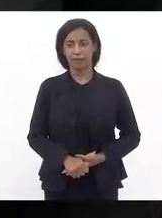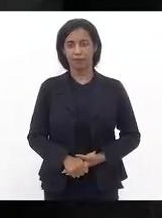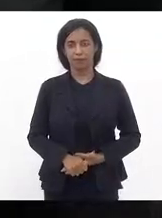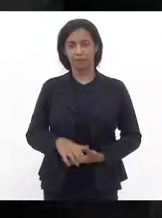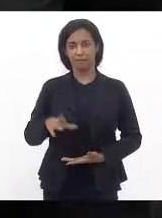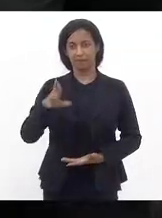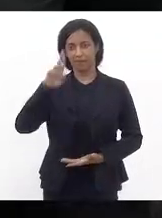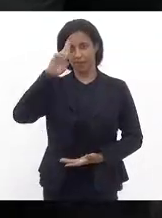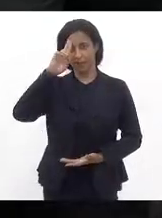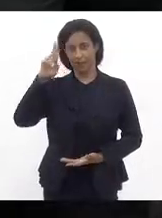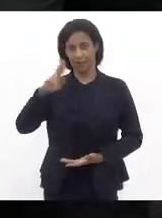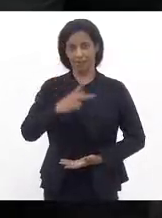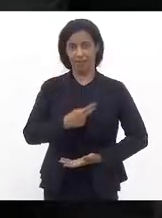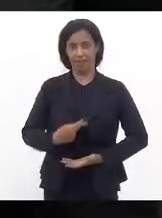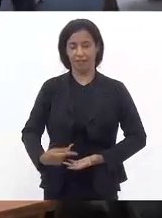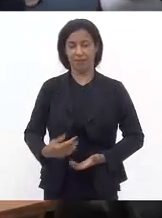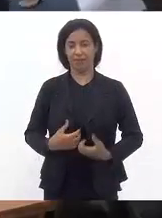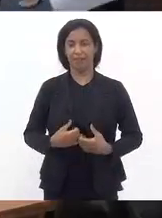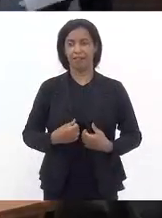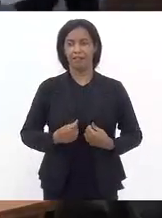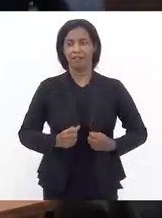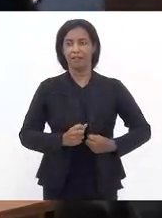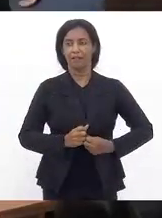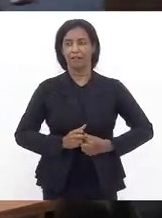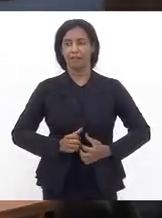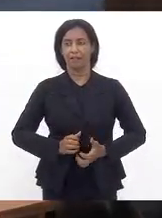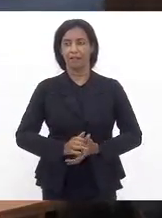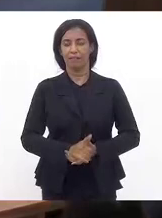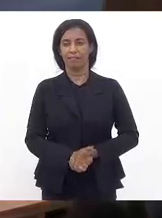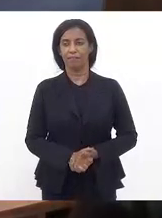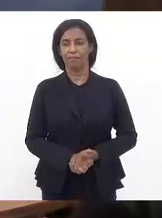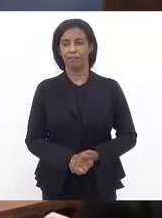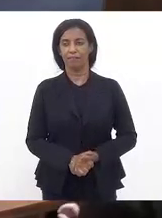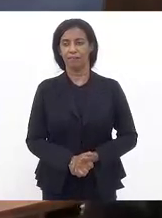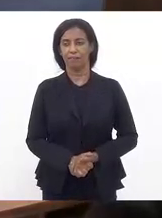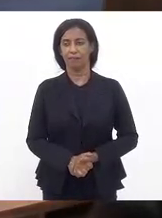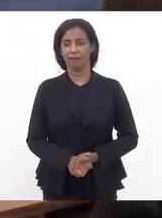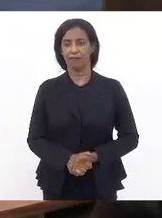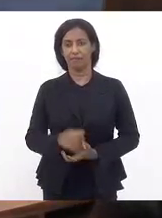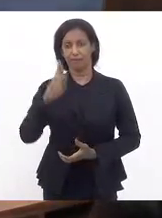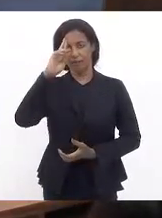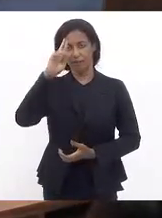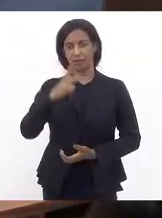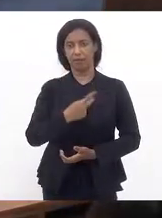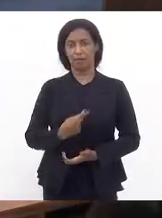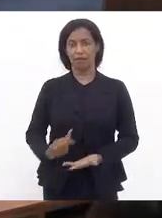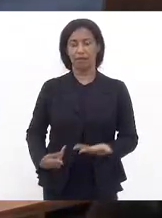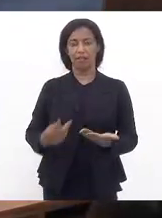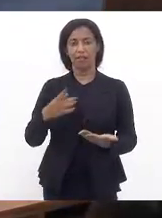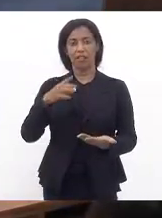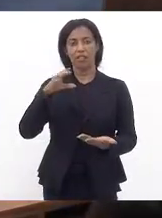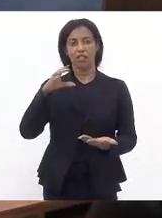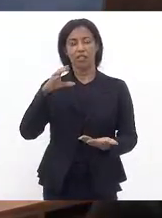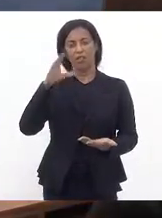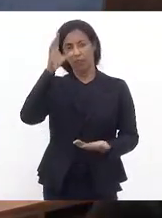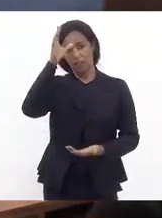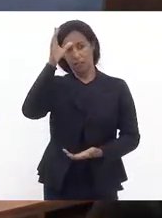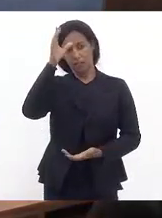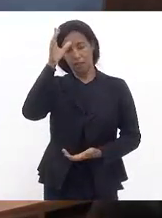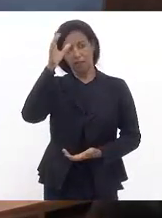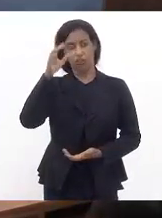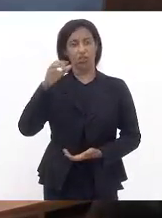a senhora preta e na boca vocês são tudo pra vocês senhora presidenta deputados e